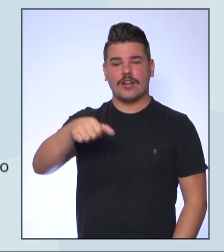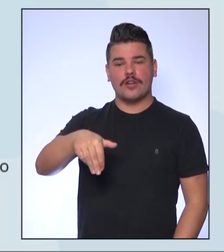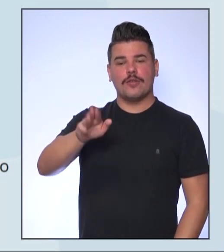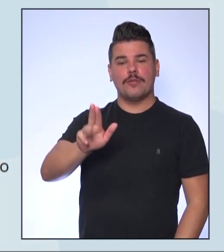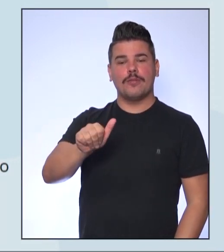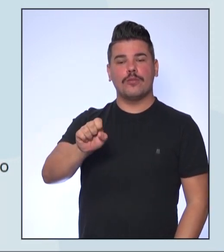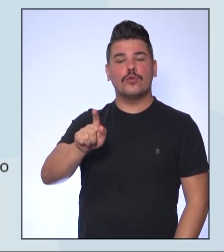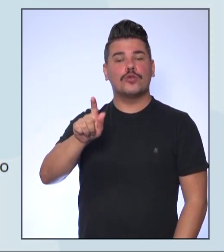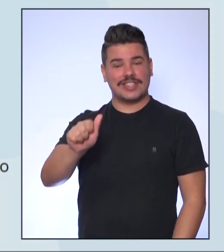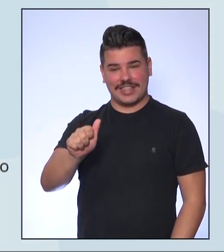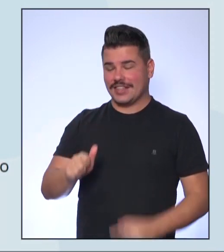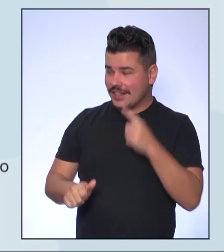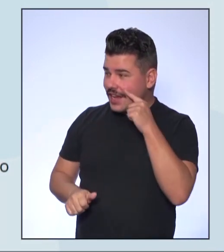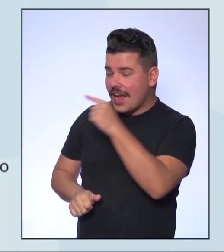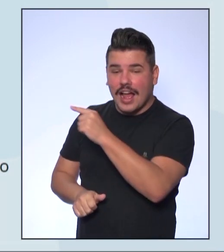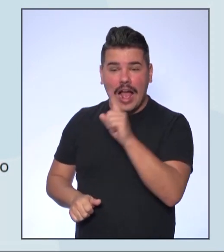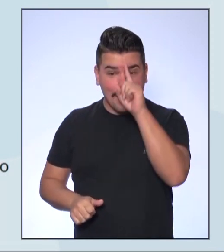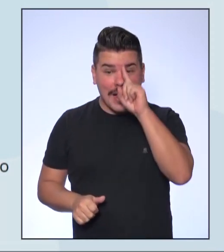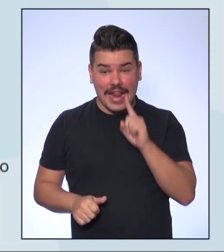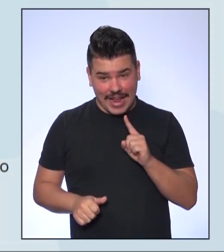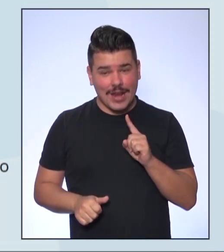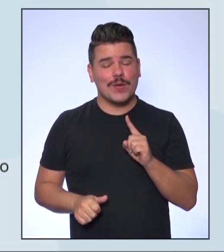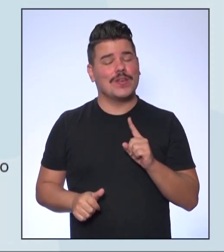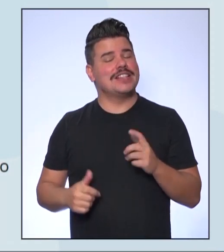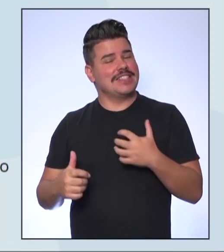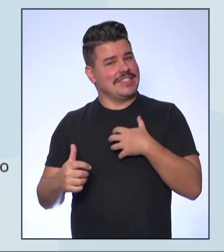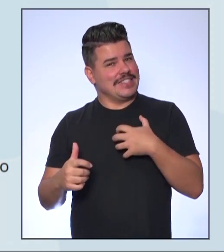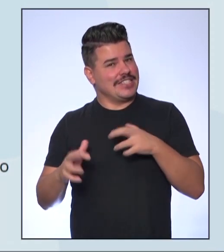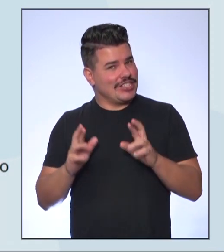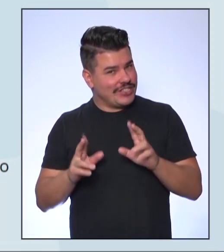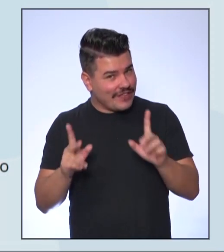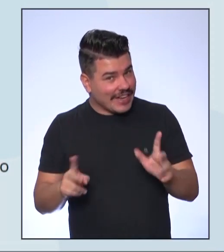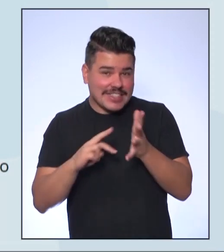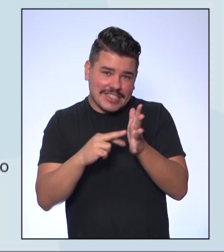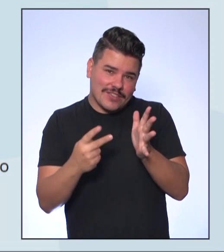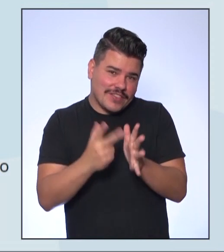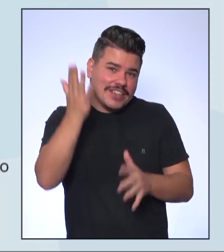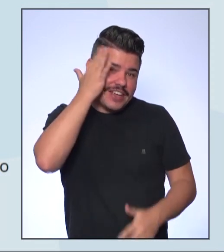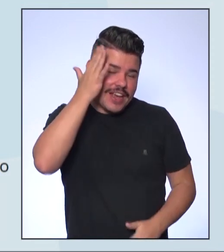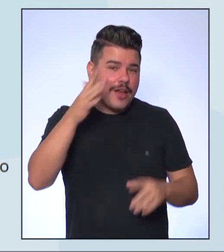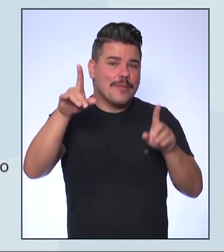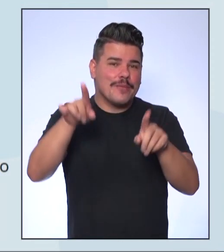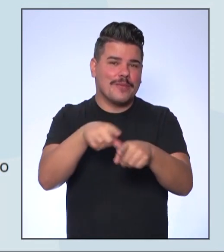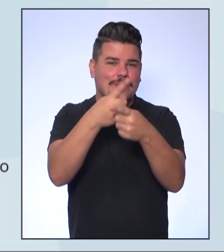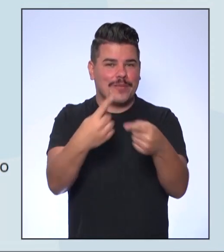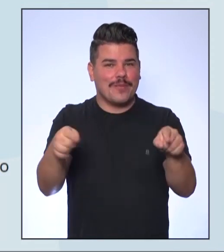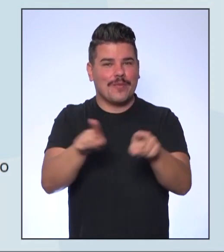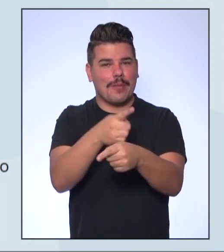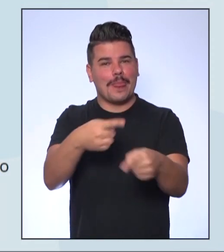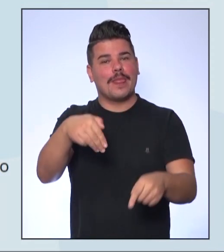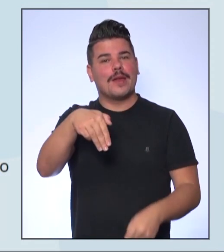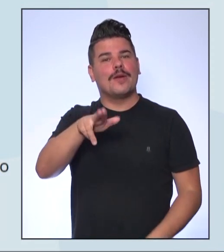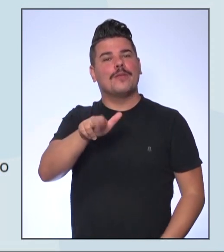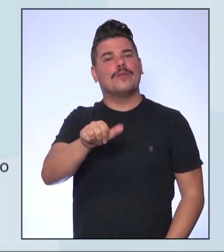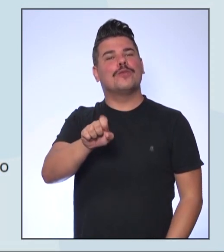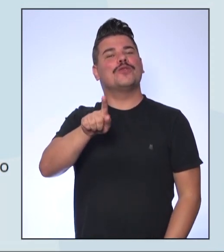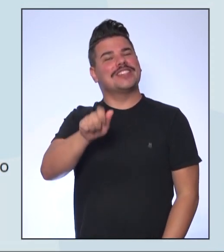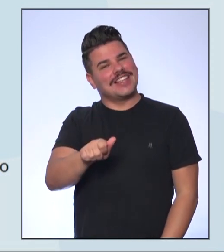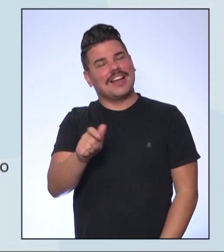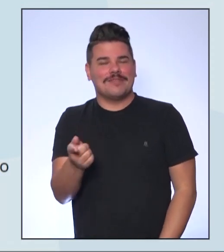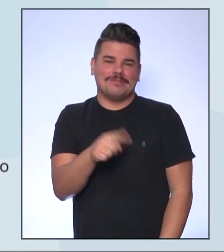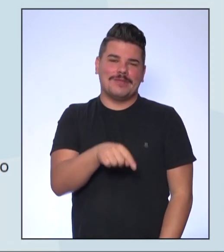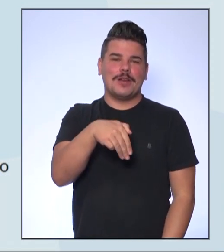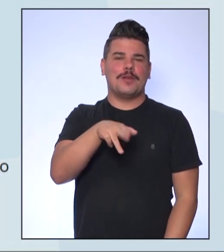identificar que é música, né? E aí, eu coloco para vocês refletirem e também participar no